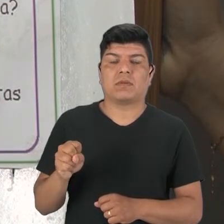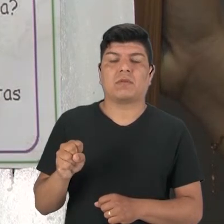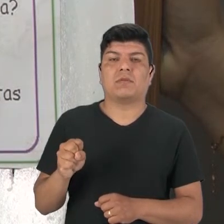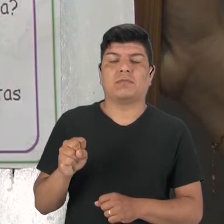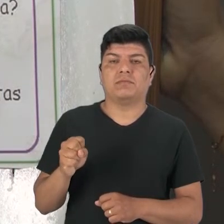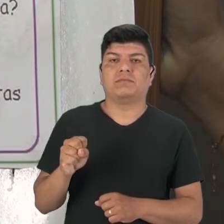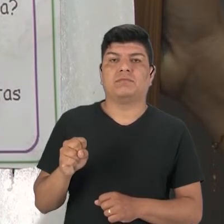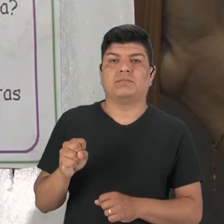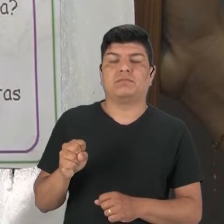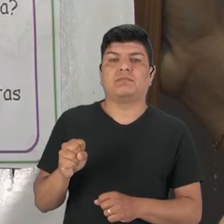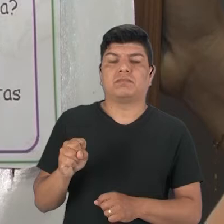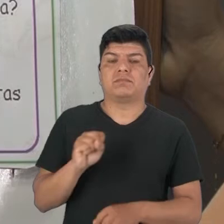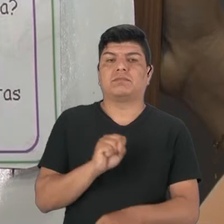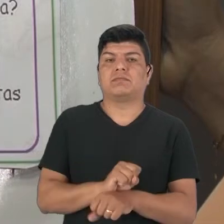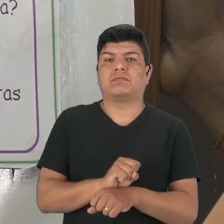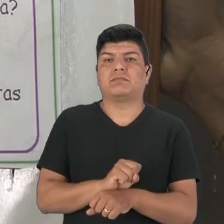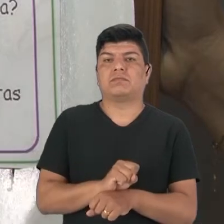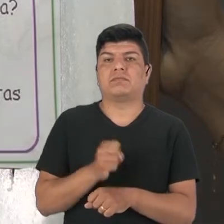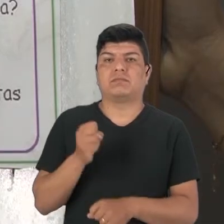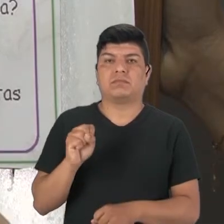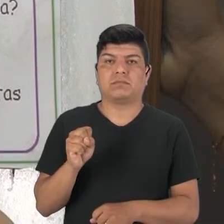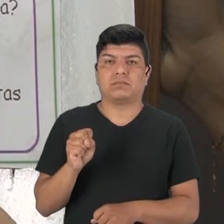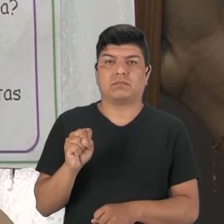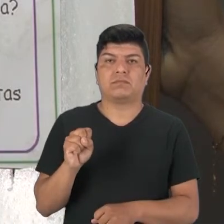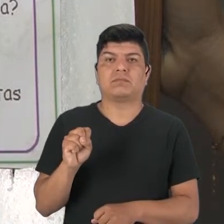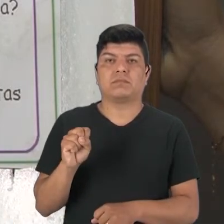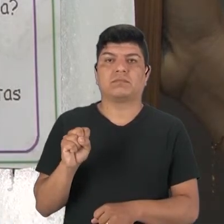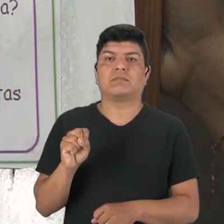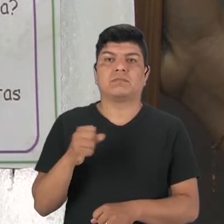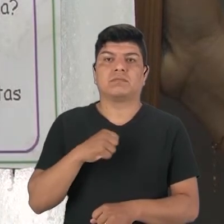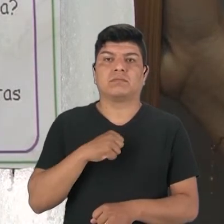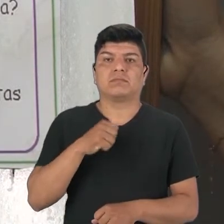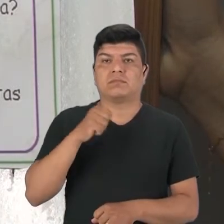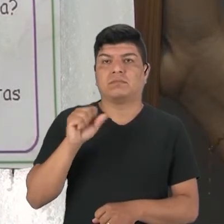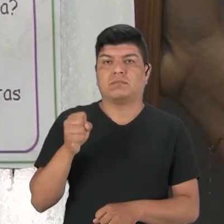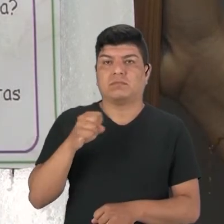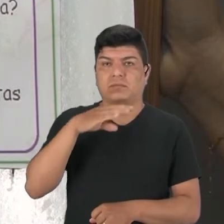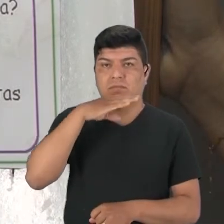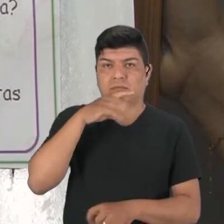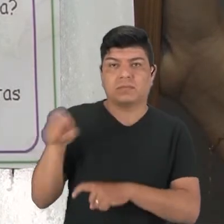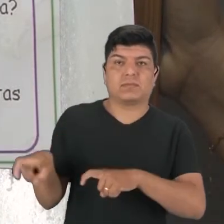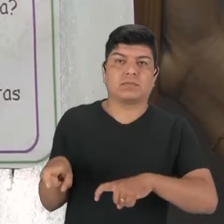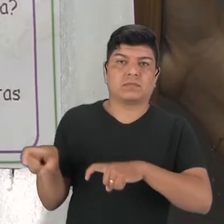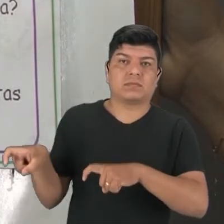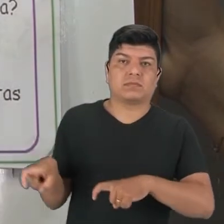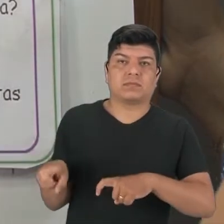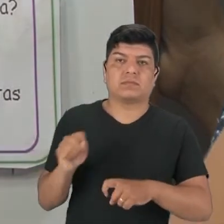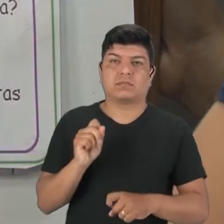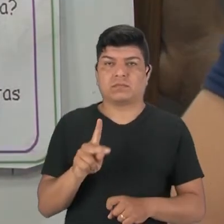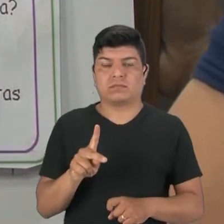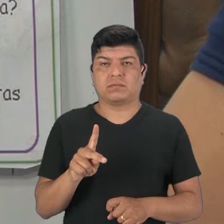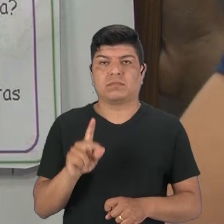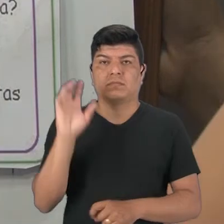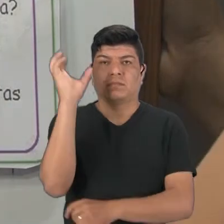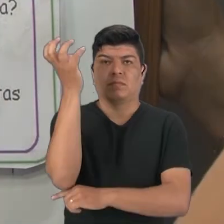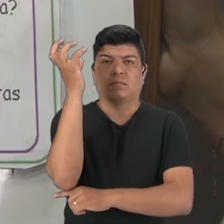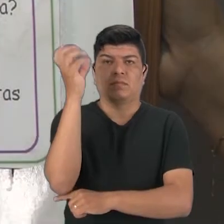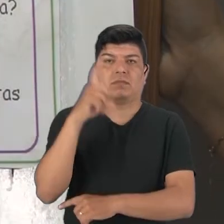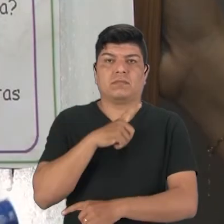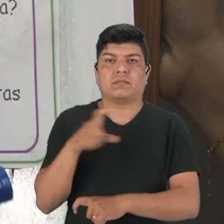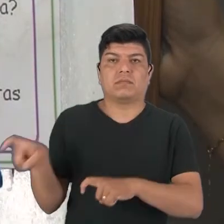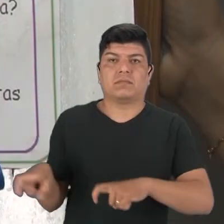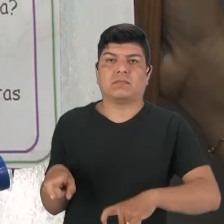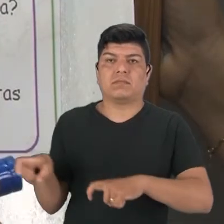olha só. Parei no 8, ó. Tem 8 mangueiras no sítio. Então, essas são as árvores que tem nesse sítio